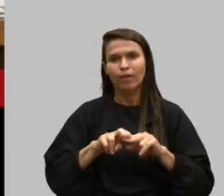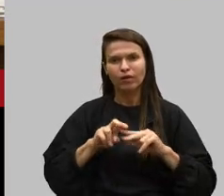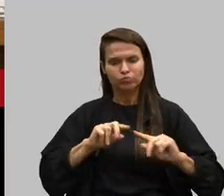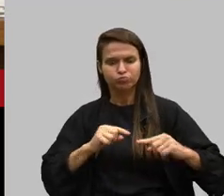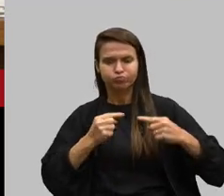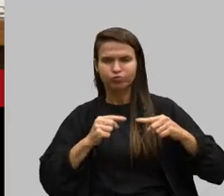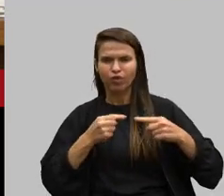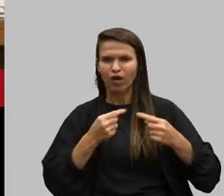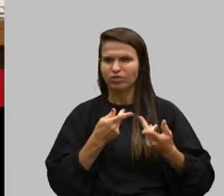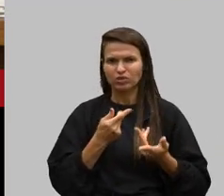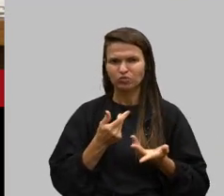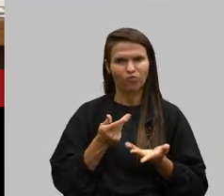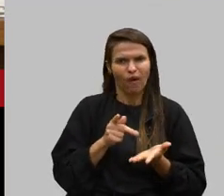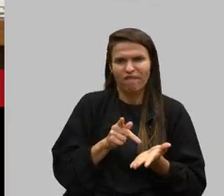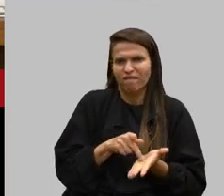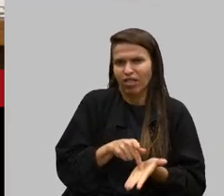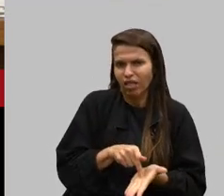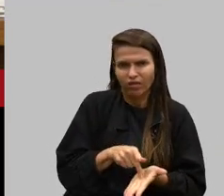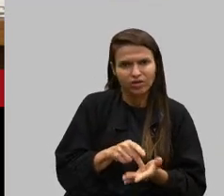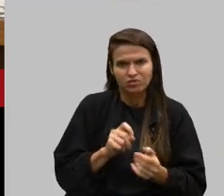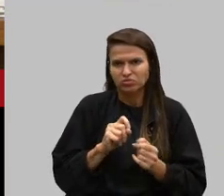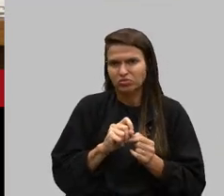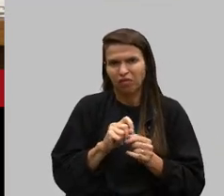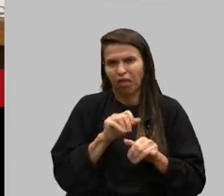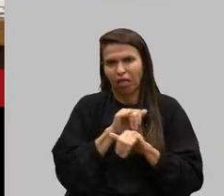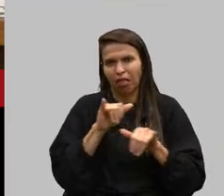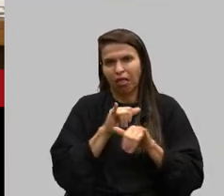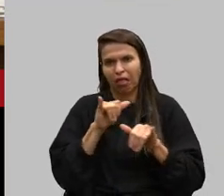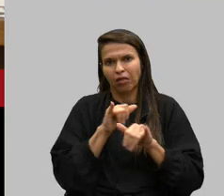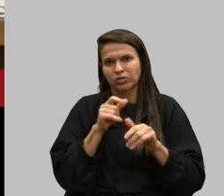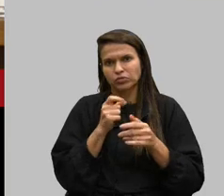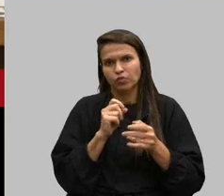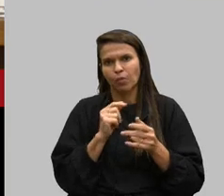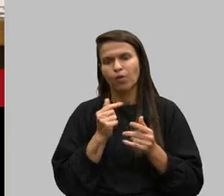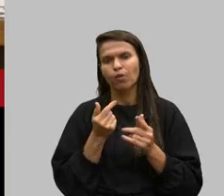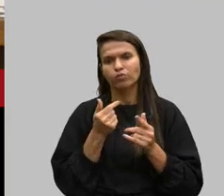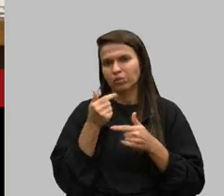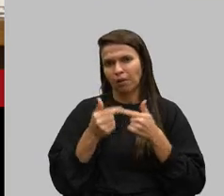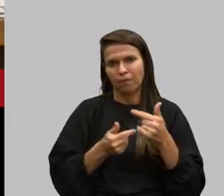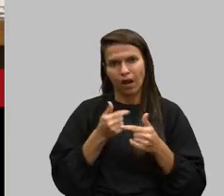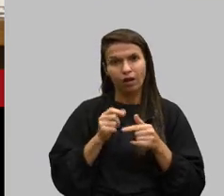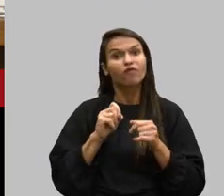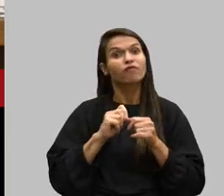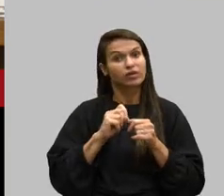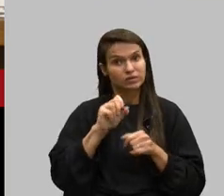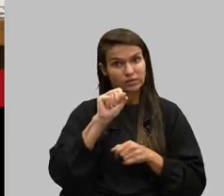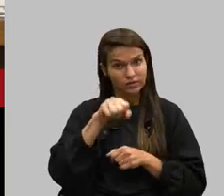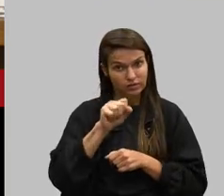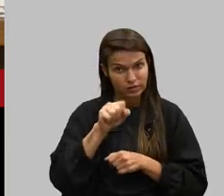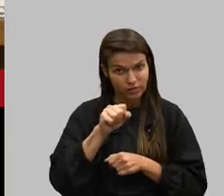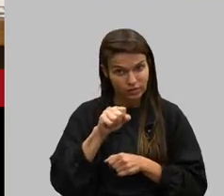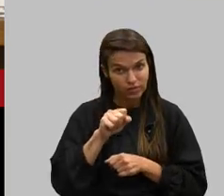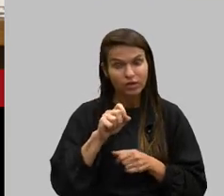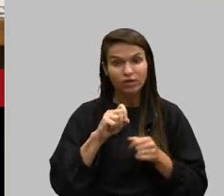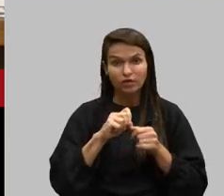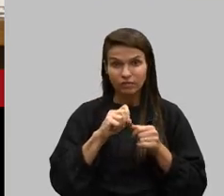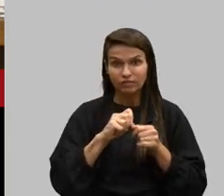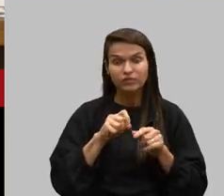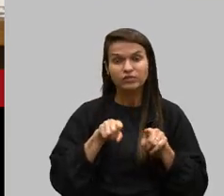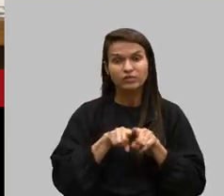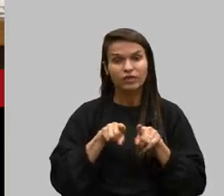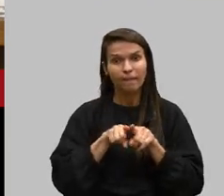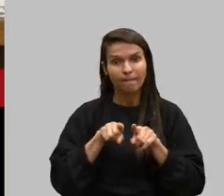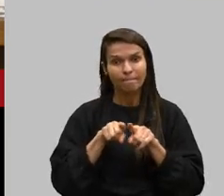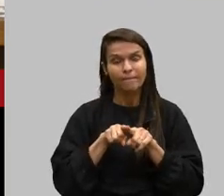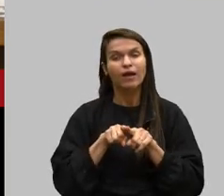verdadeiro né que eu não tinha feito uma explanação das minhas atribuições eu fiz sim né Fiz e fiz para além das das